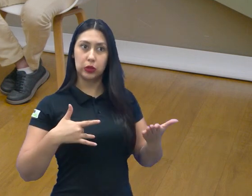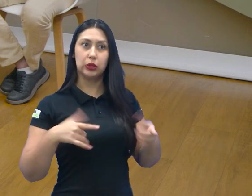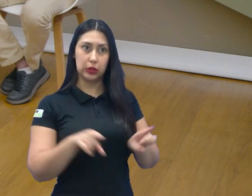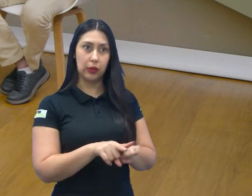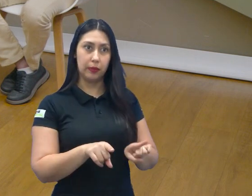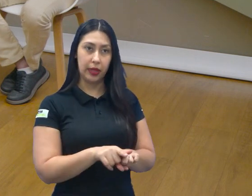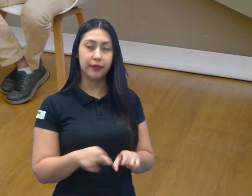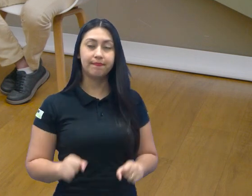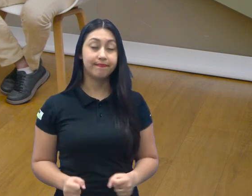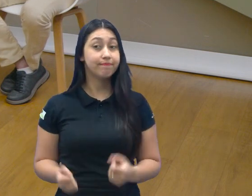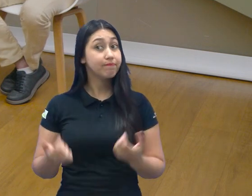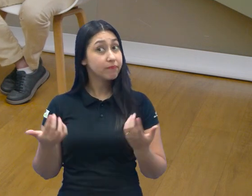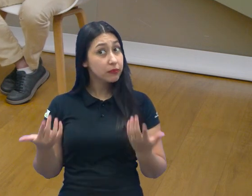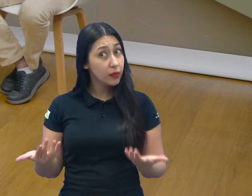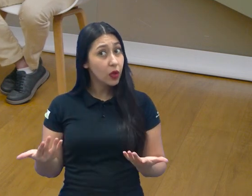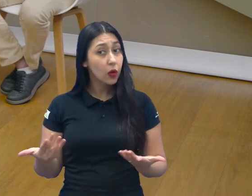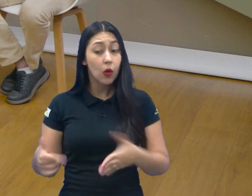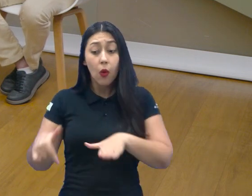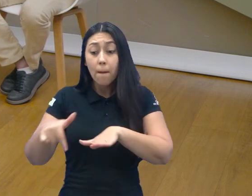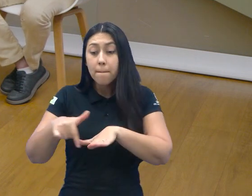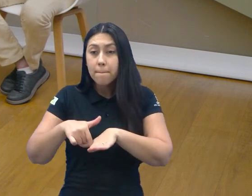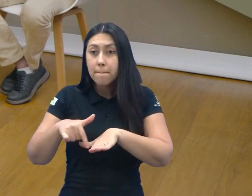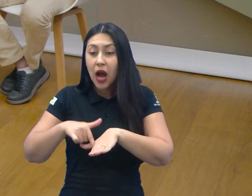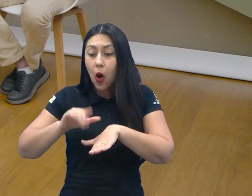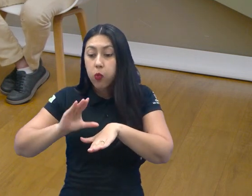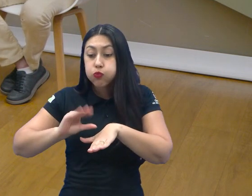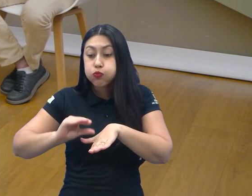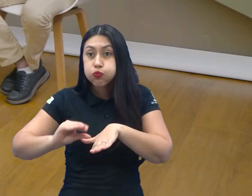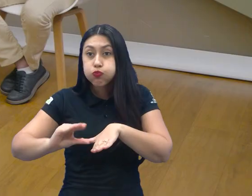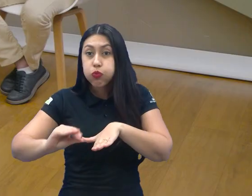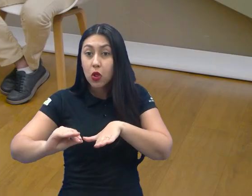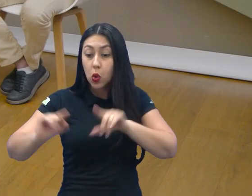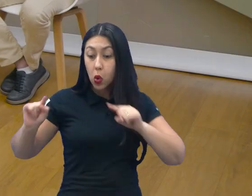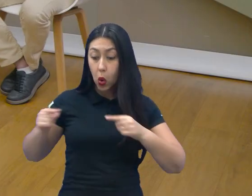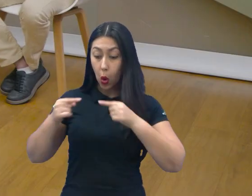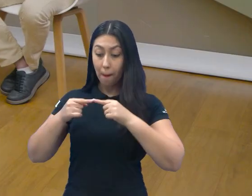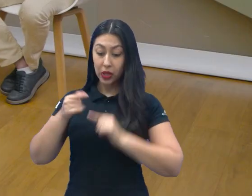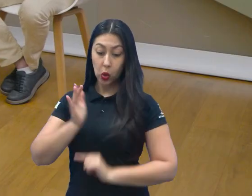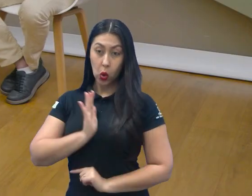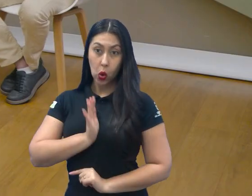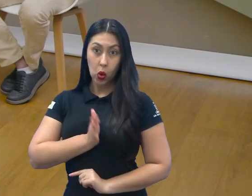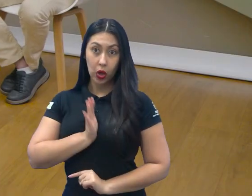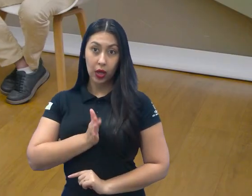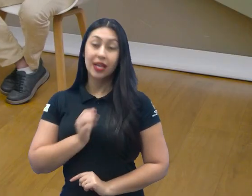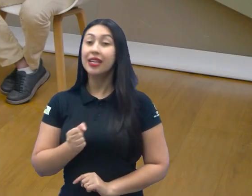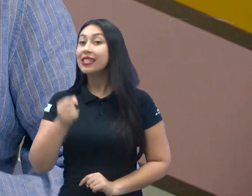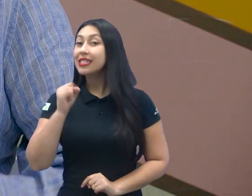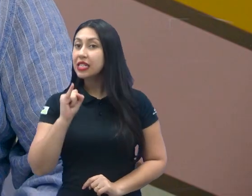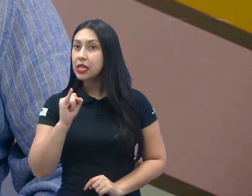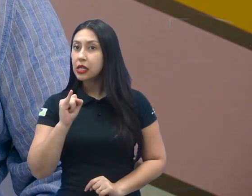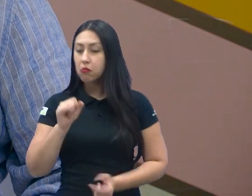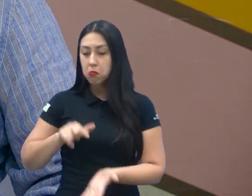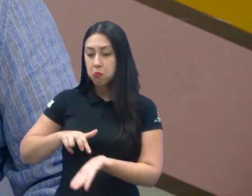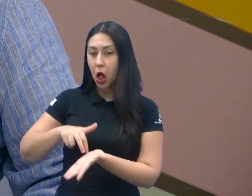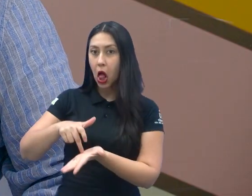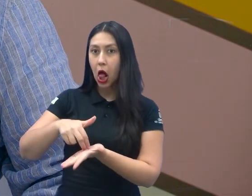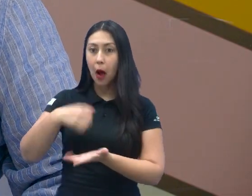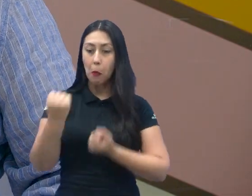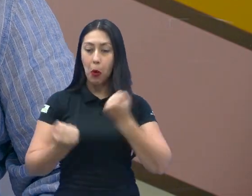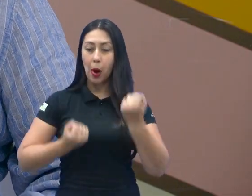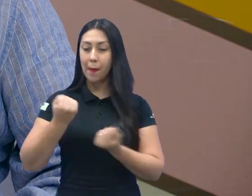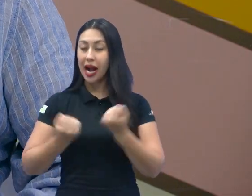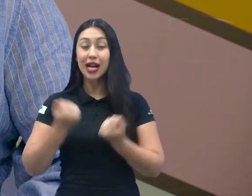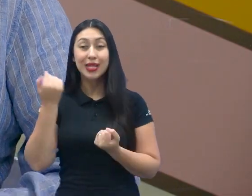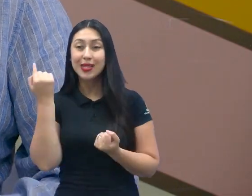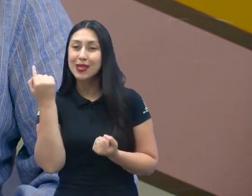os pés são os músculos do coração. Se você não tem pé para correr, caminhar, fazer uma atividade física,